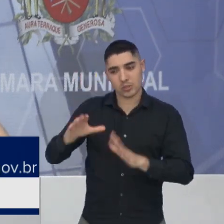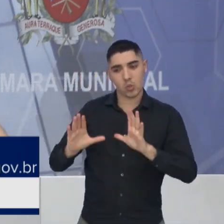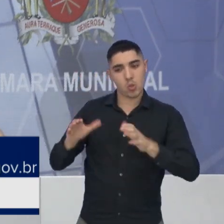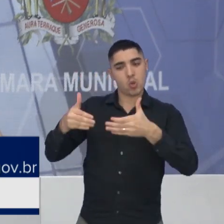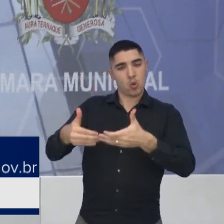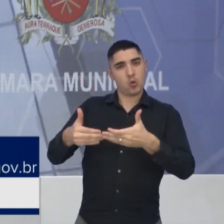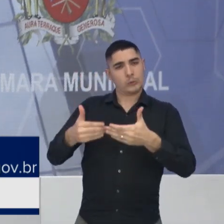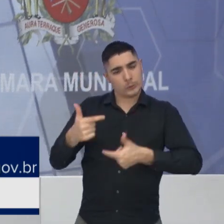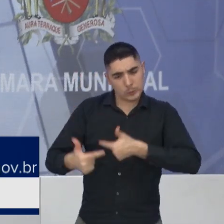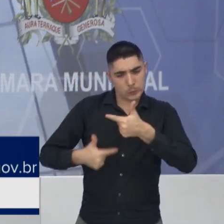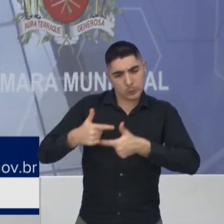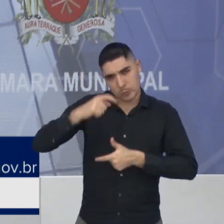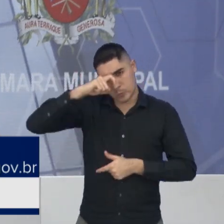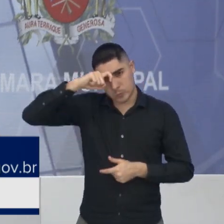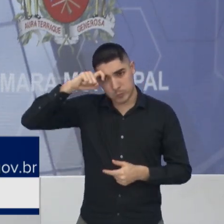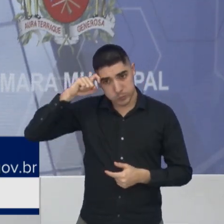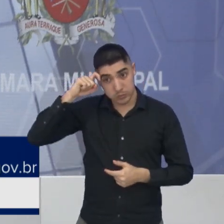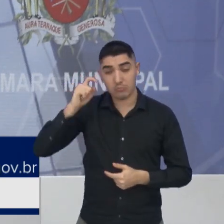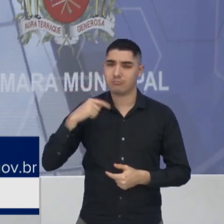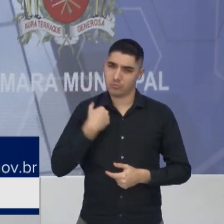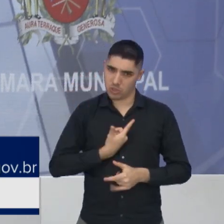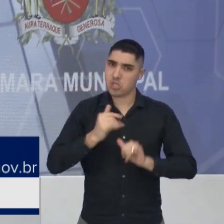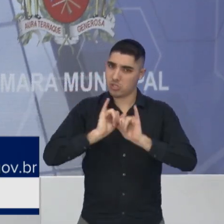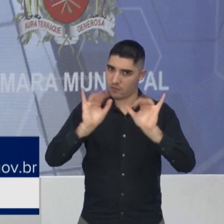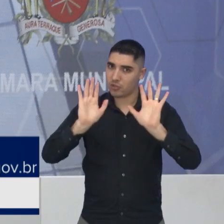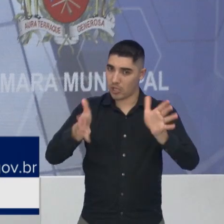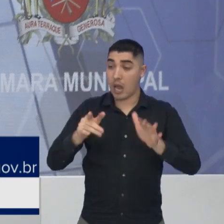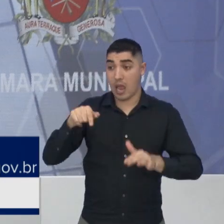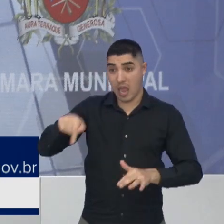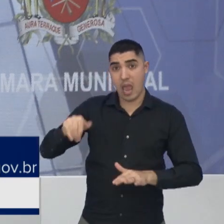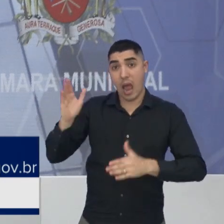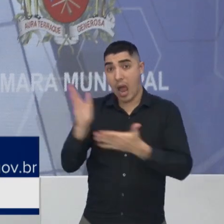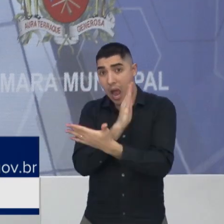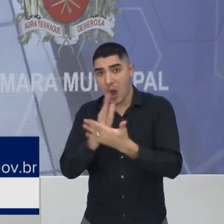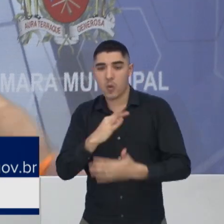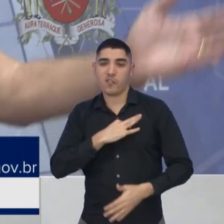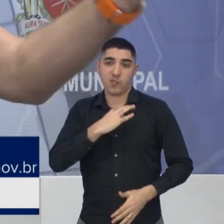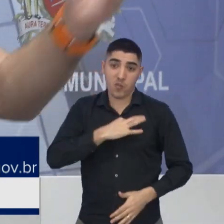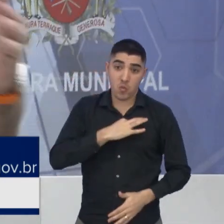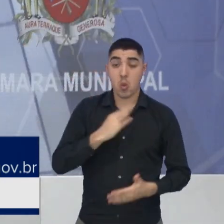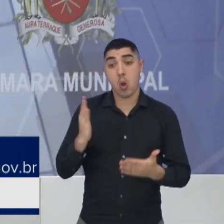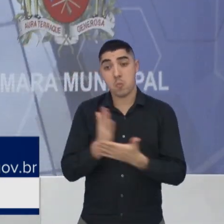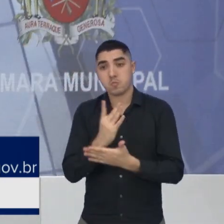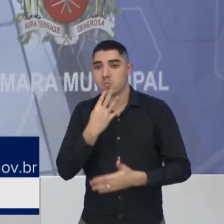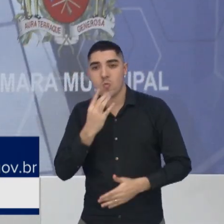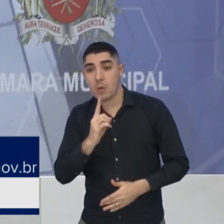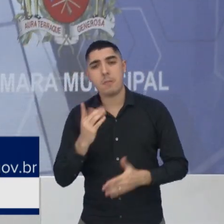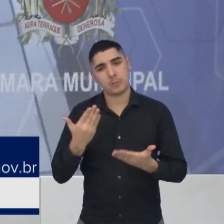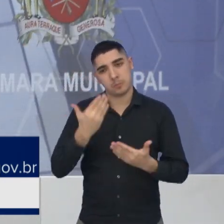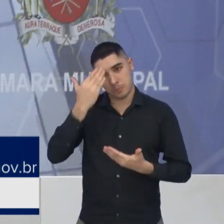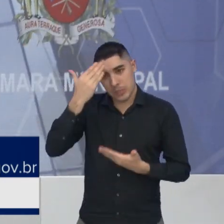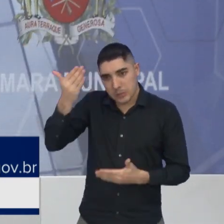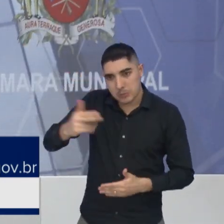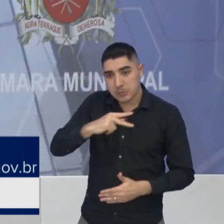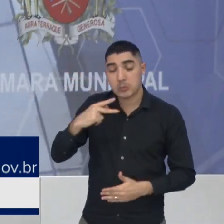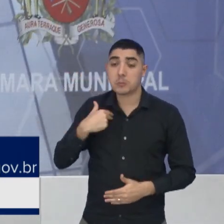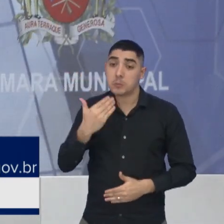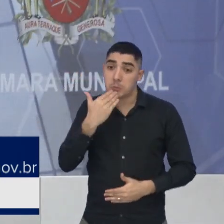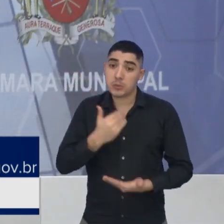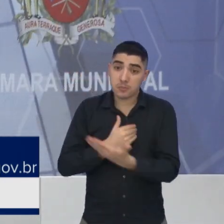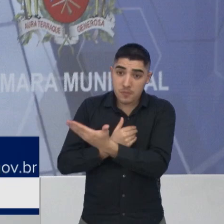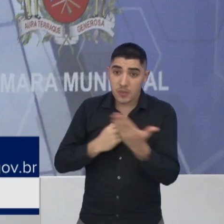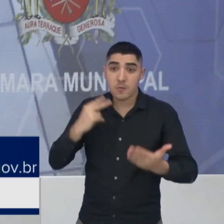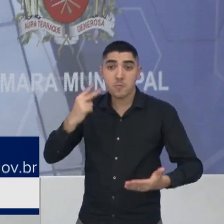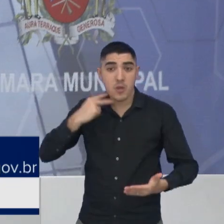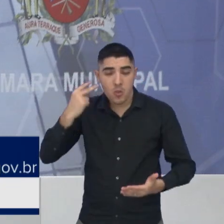como disse, muitas vezes voluntariamente e no anonimato. Obrigado, presidente. Solicito a votação